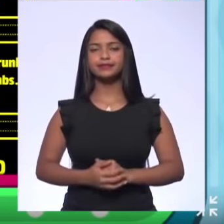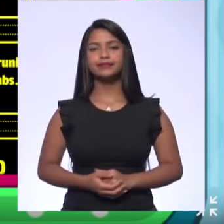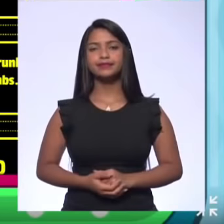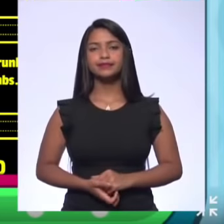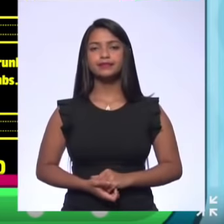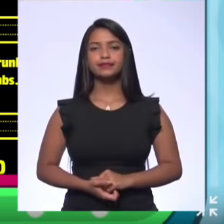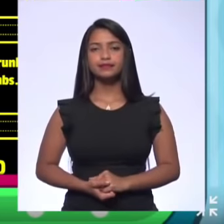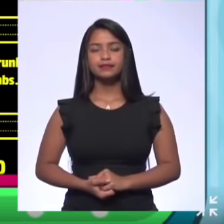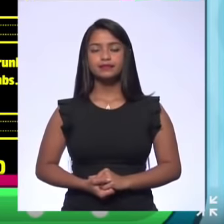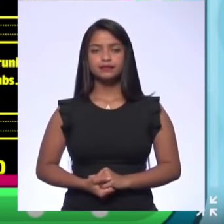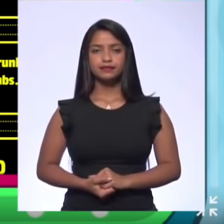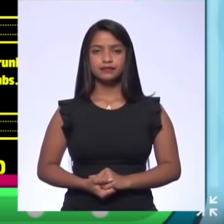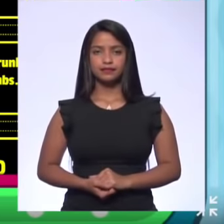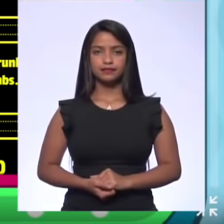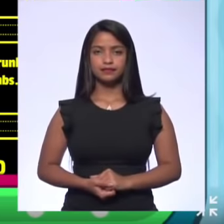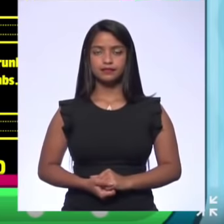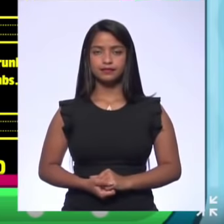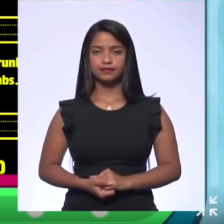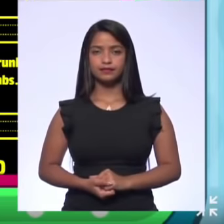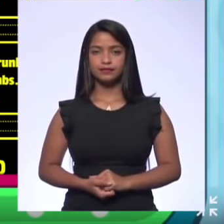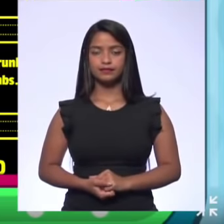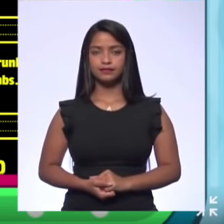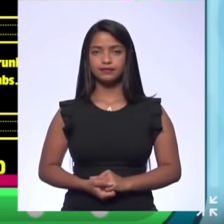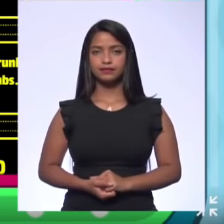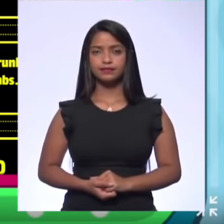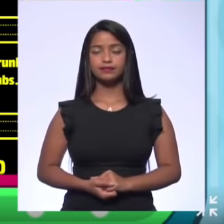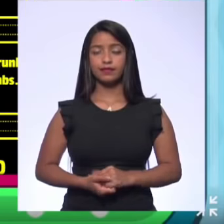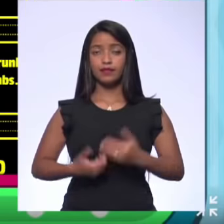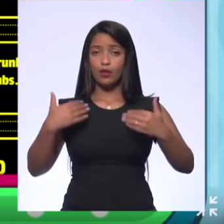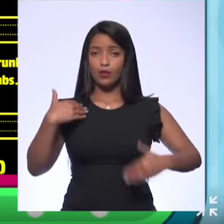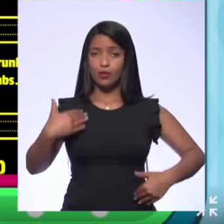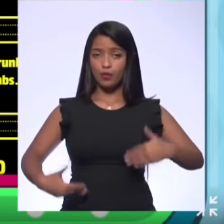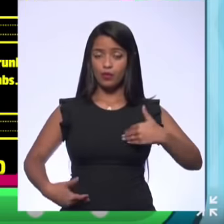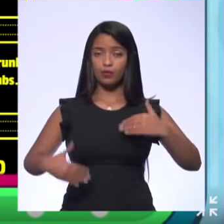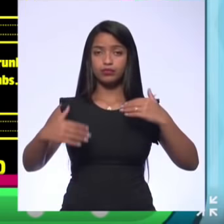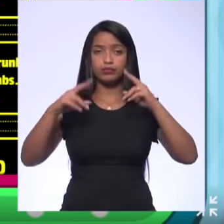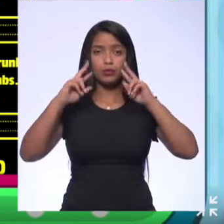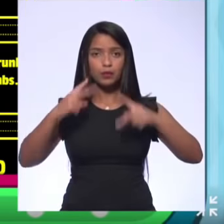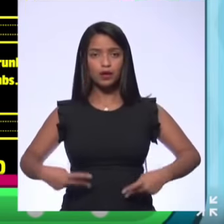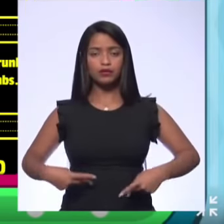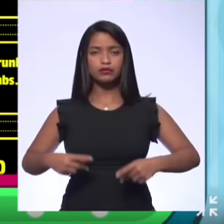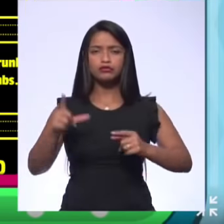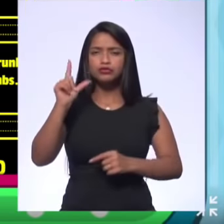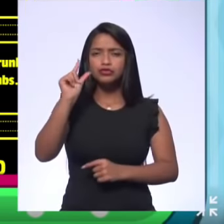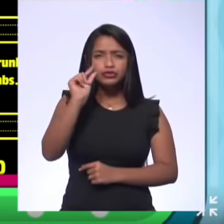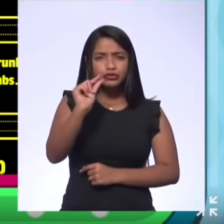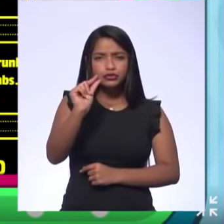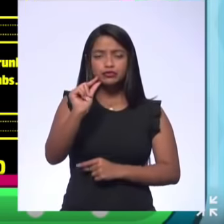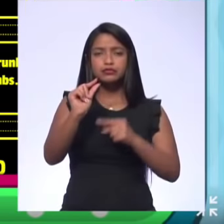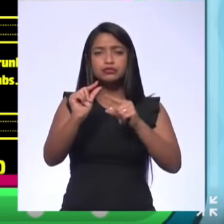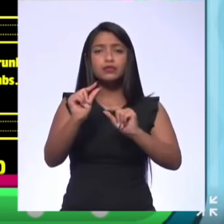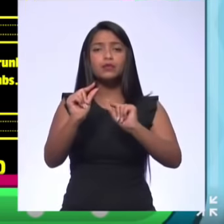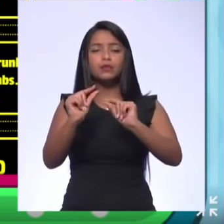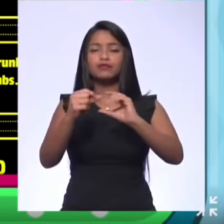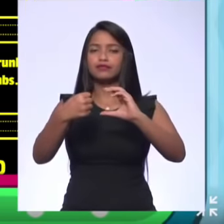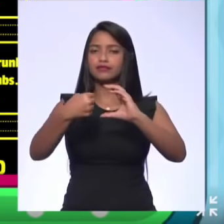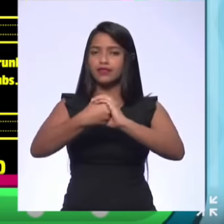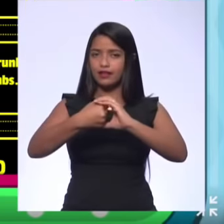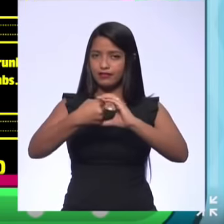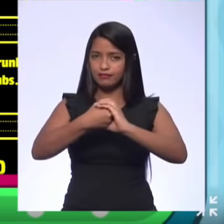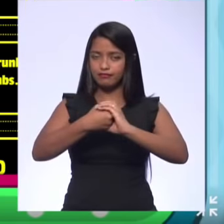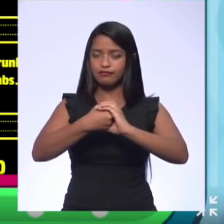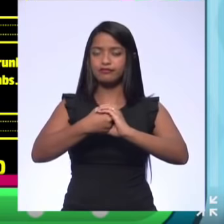the smallest part of human body. As células são consideradas a menor parte do... Aí está no